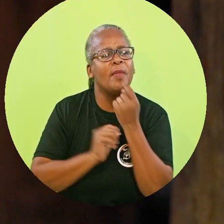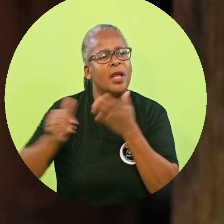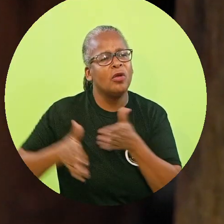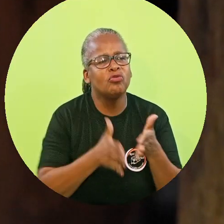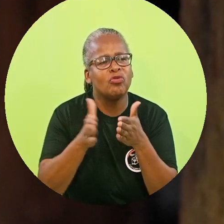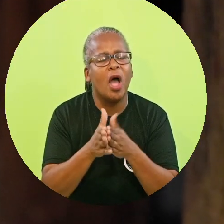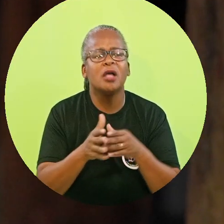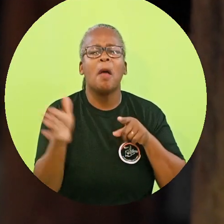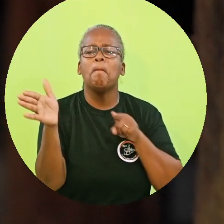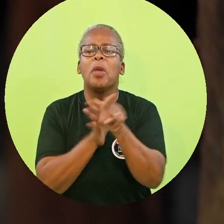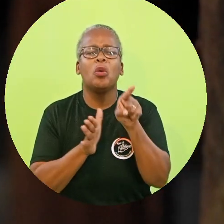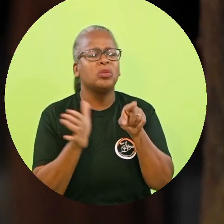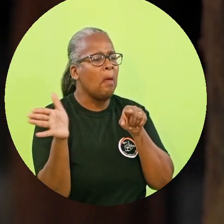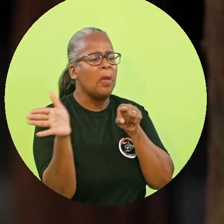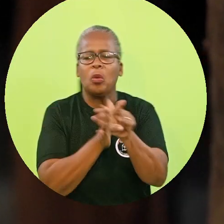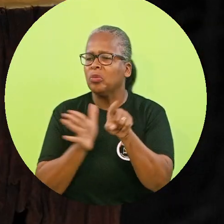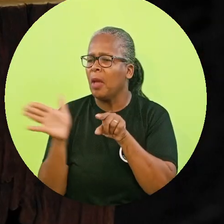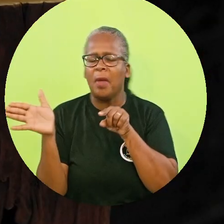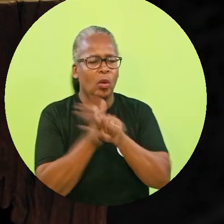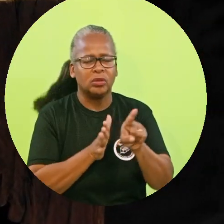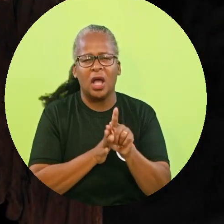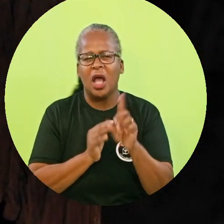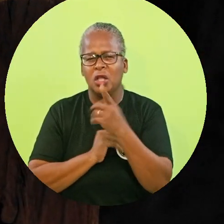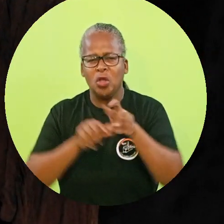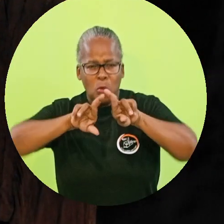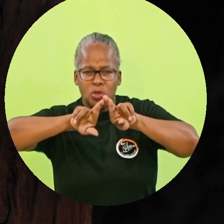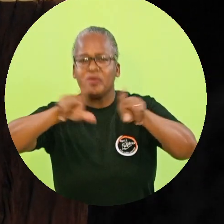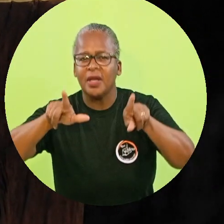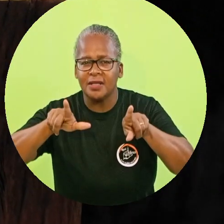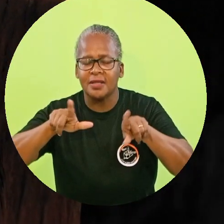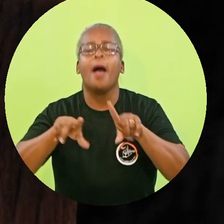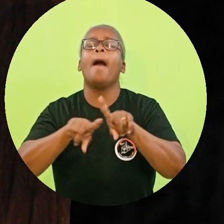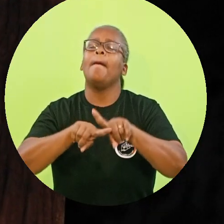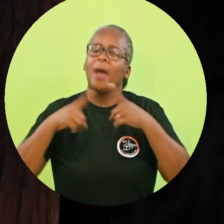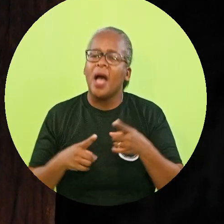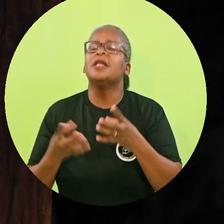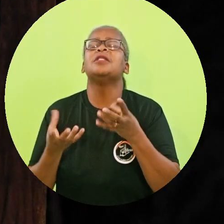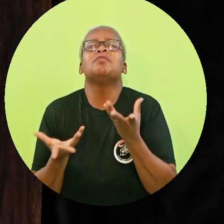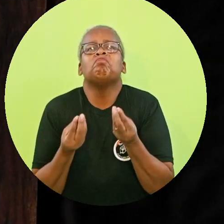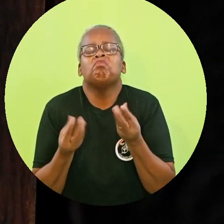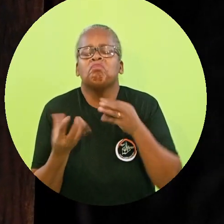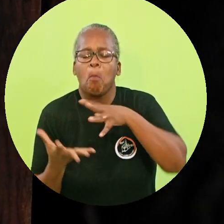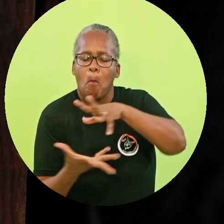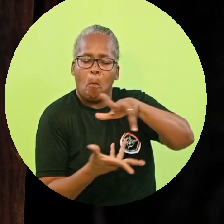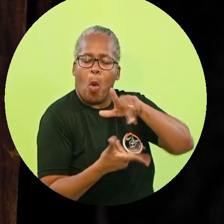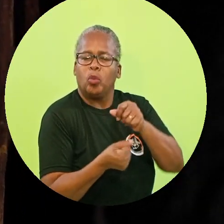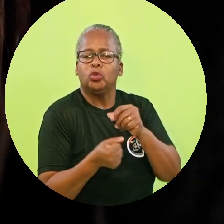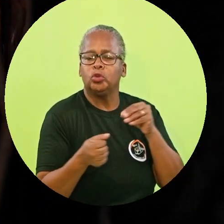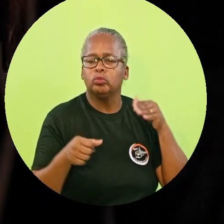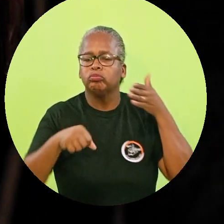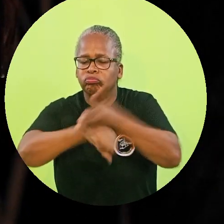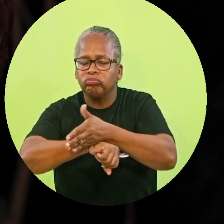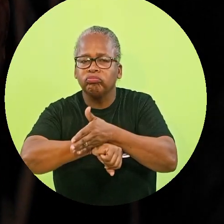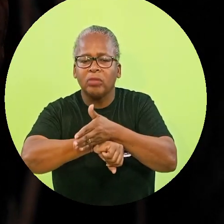se inscreve a pergunta. Pergunta-se não sobre diferenças, mas sobre quantos mundos cabem no intervalo entre